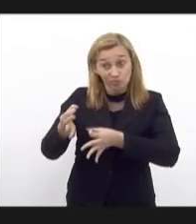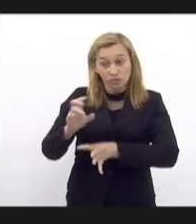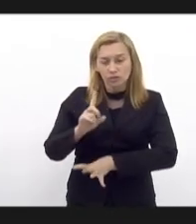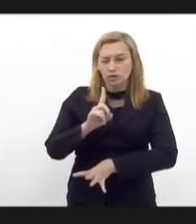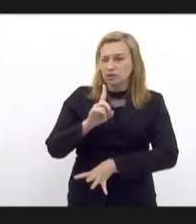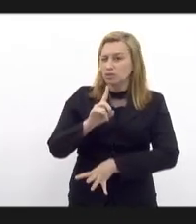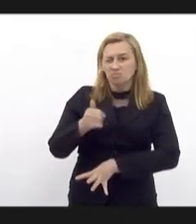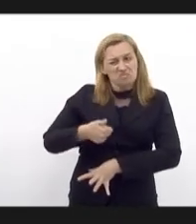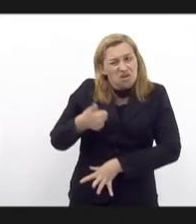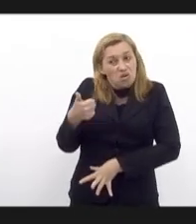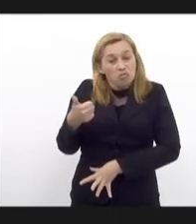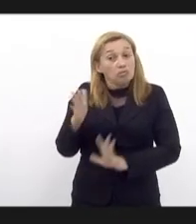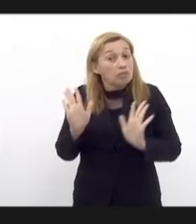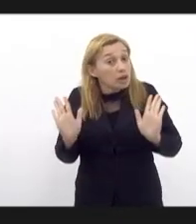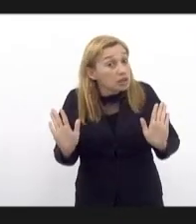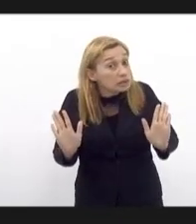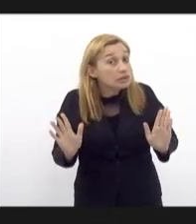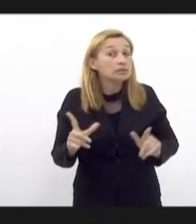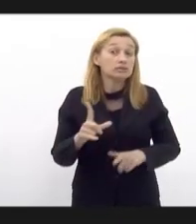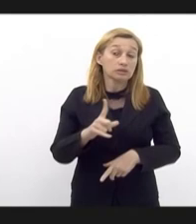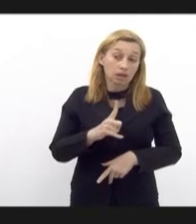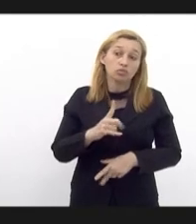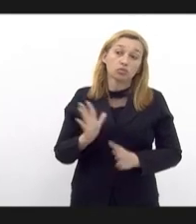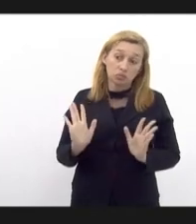essa a melhor forma, mas também temos.